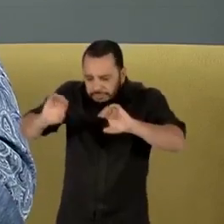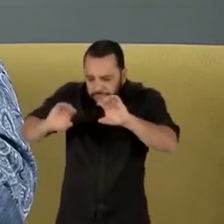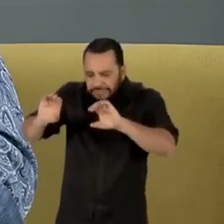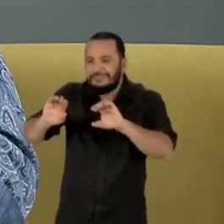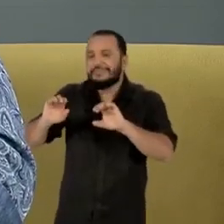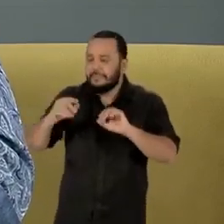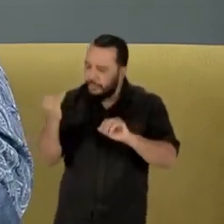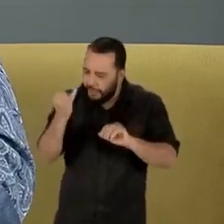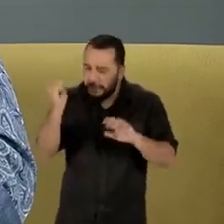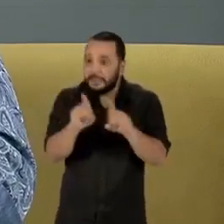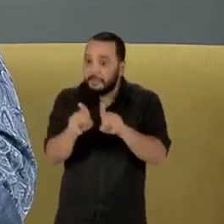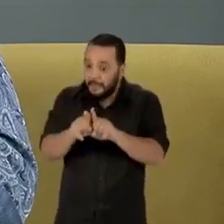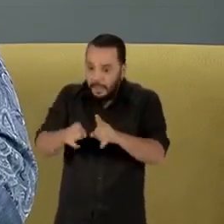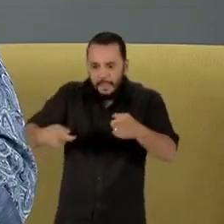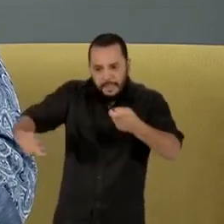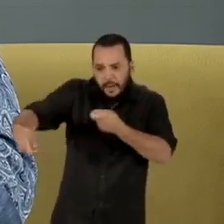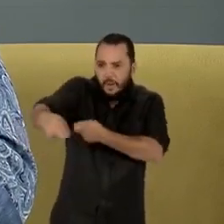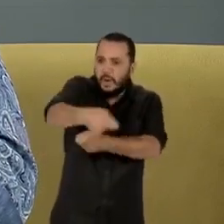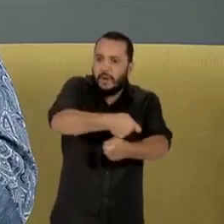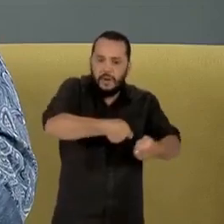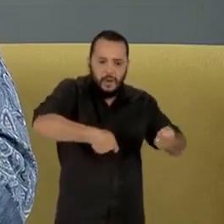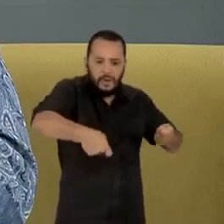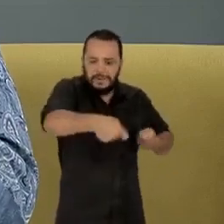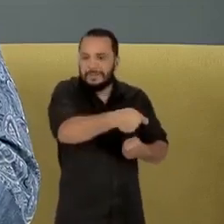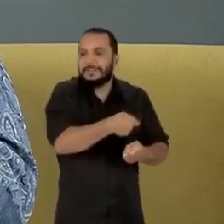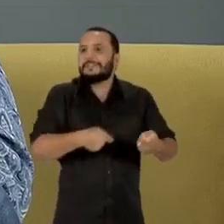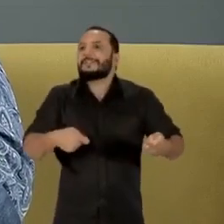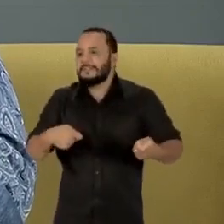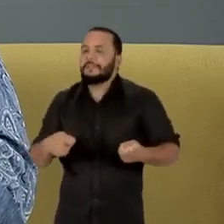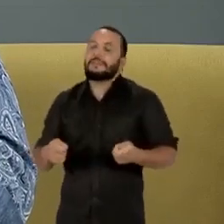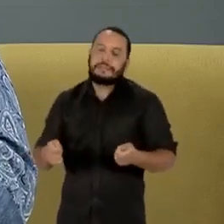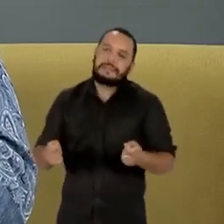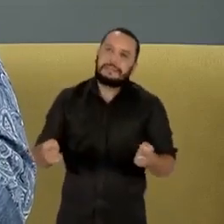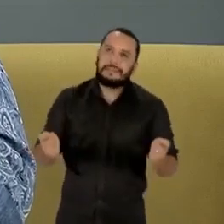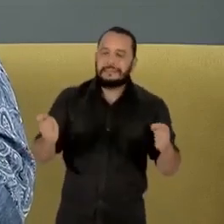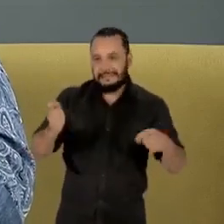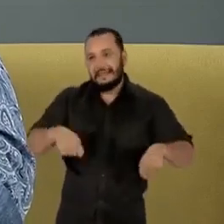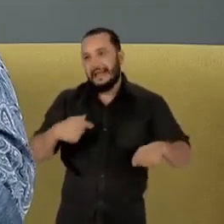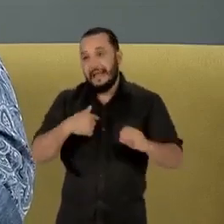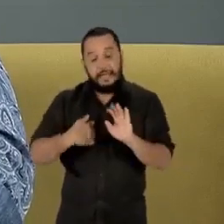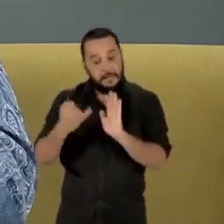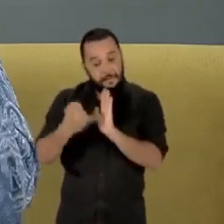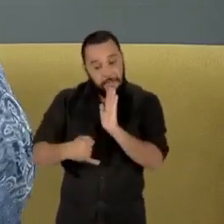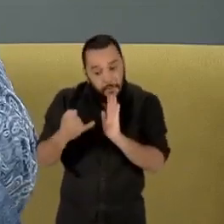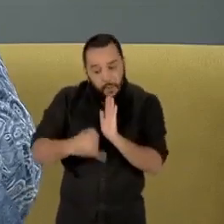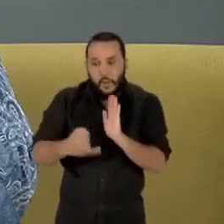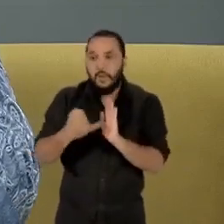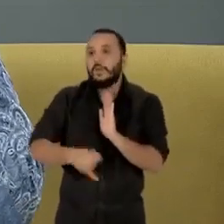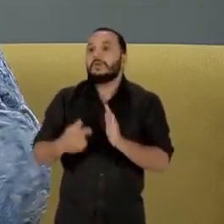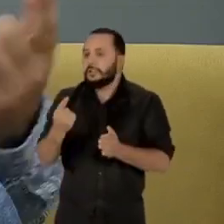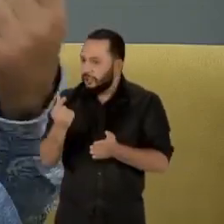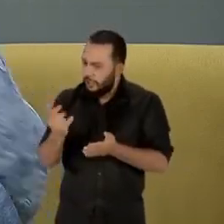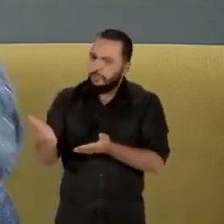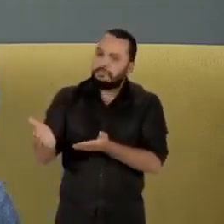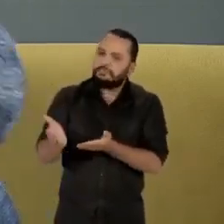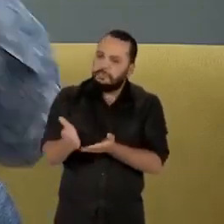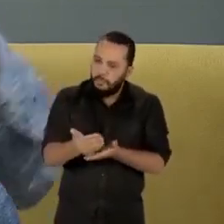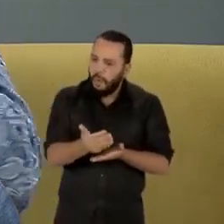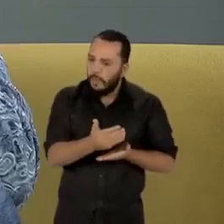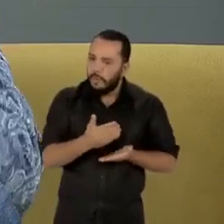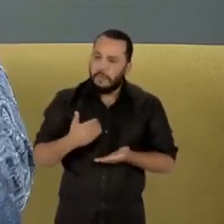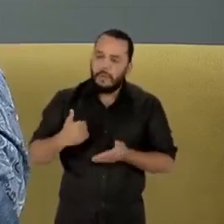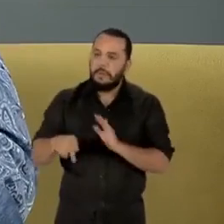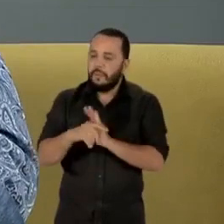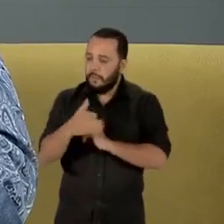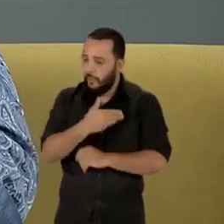gastronomia que movimenta a uma quantidade absurda de impostos é de grana para o governo e que movimenta